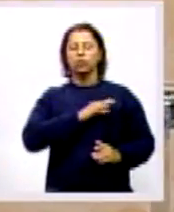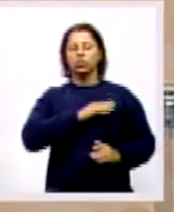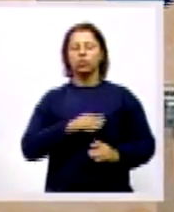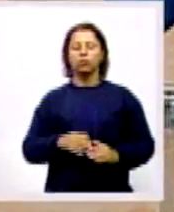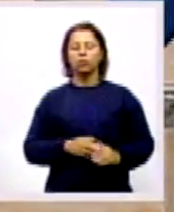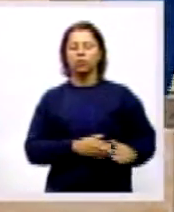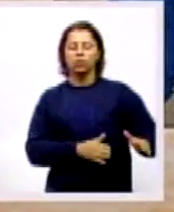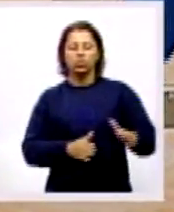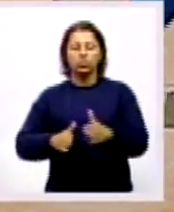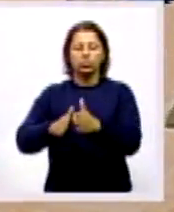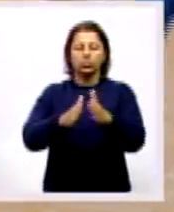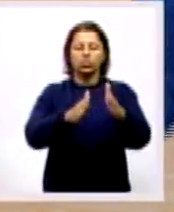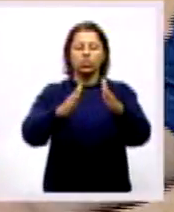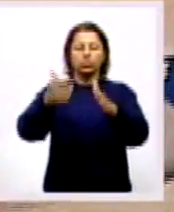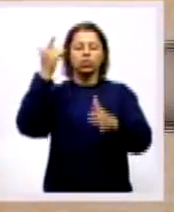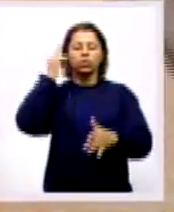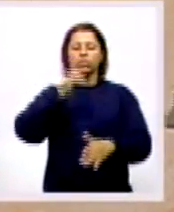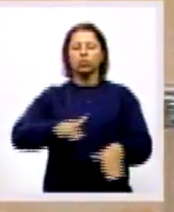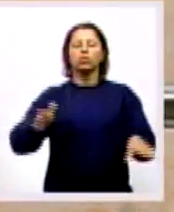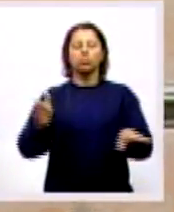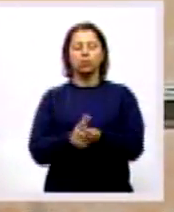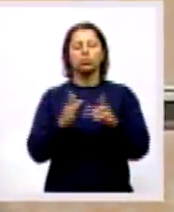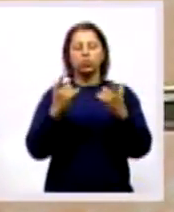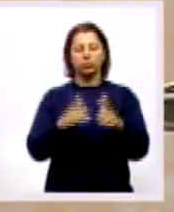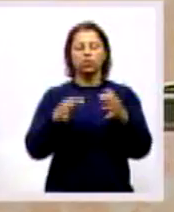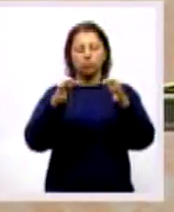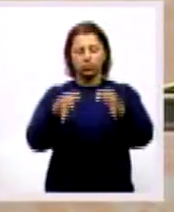levarão até o lugar que você merece chegar.